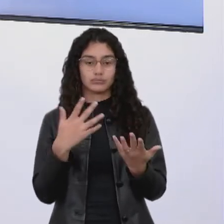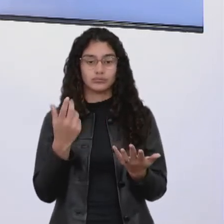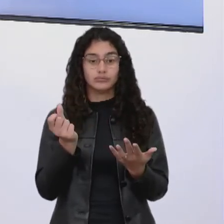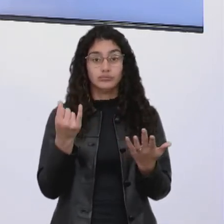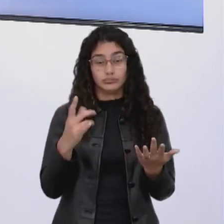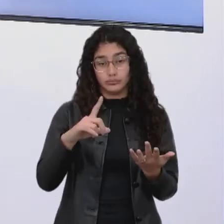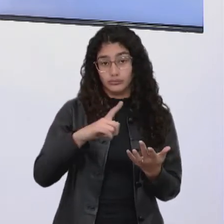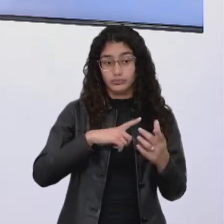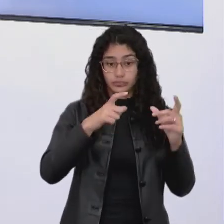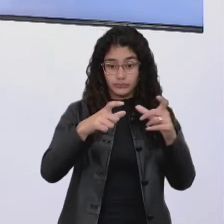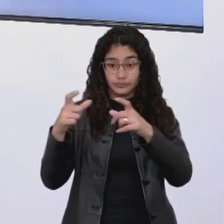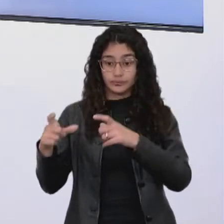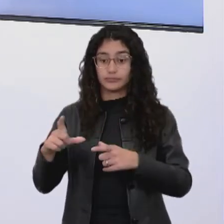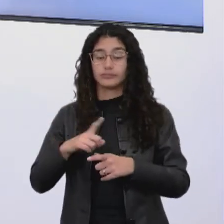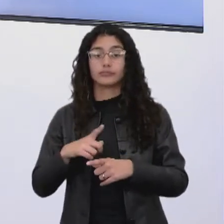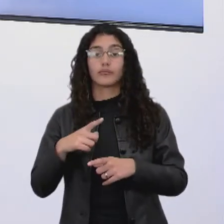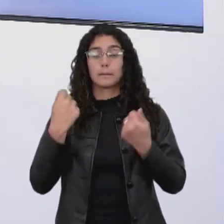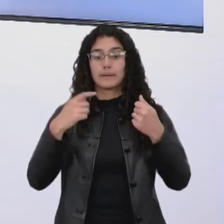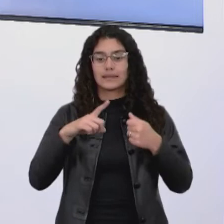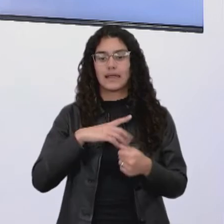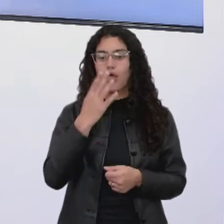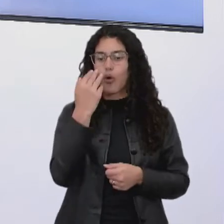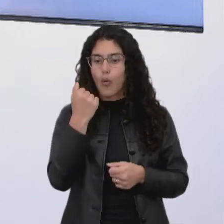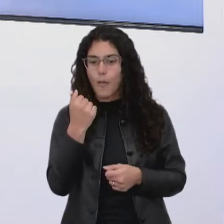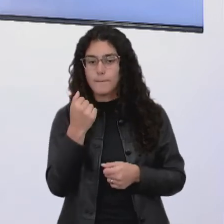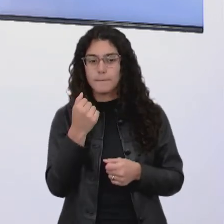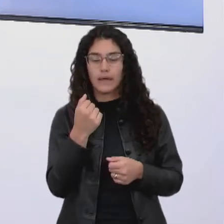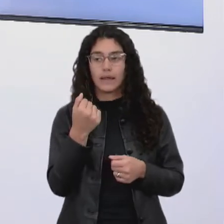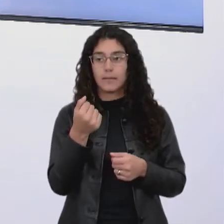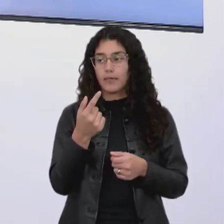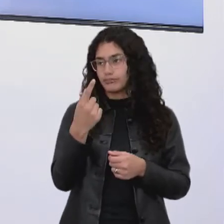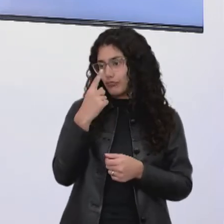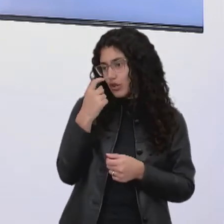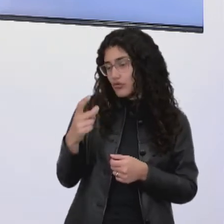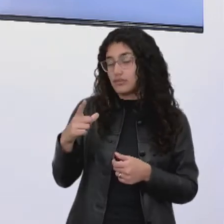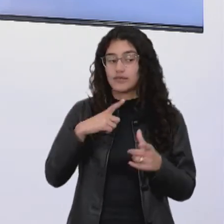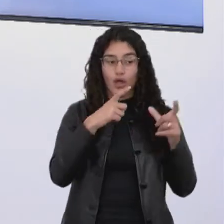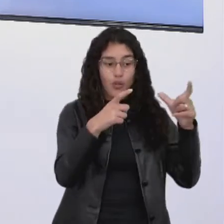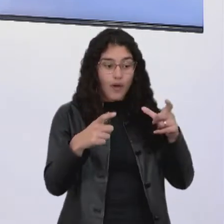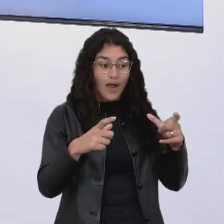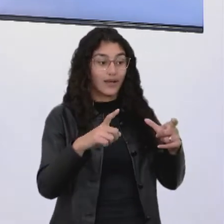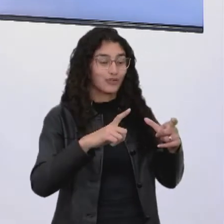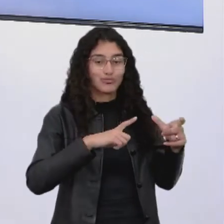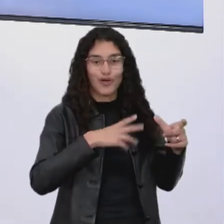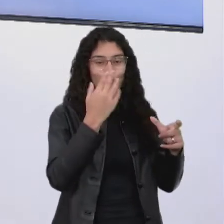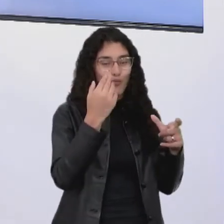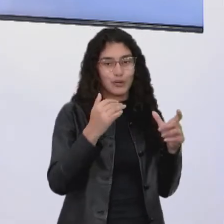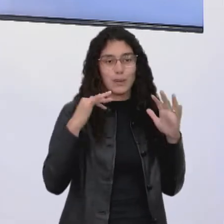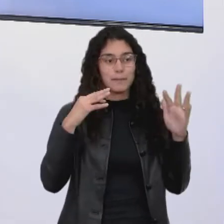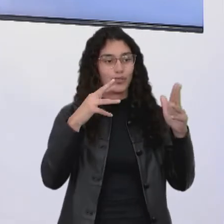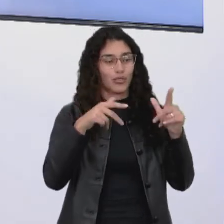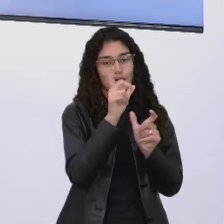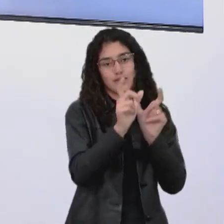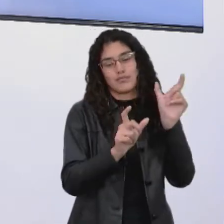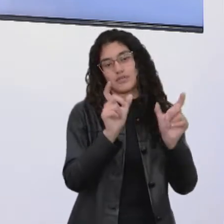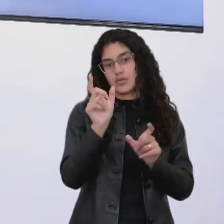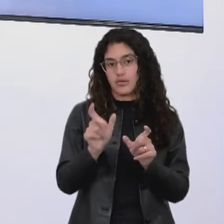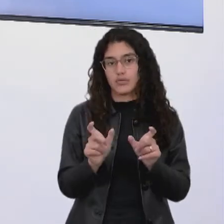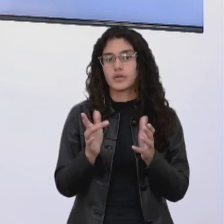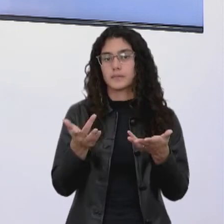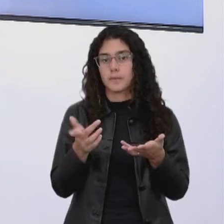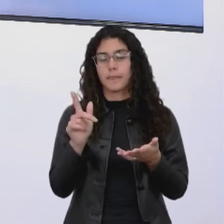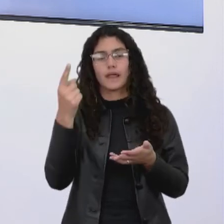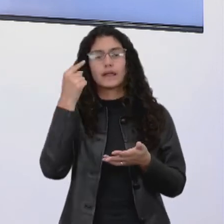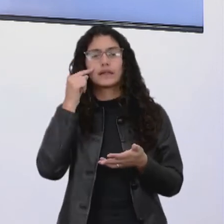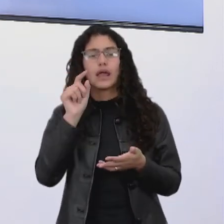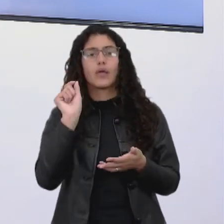Enquanto tem lugares no mundo que você tem comida assim a ponto de jogar fora, tem outros que não tem quantidade suficiente para todas essas pessoas. Então a